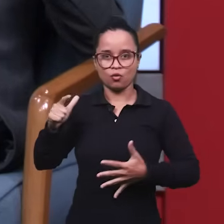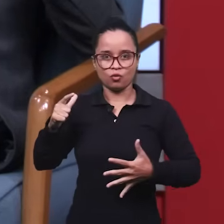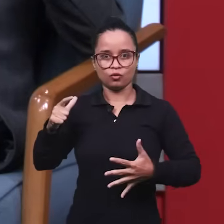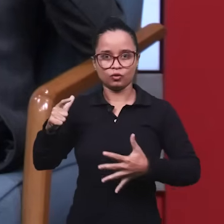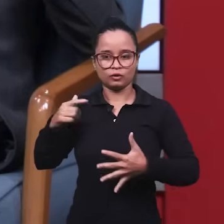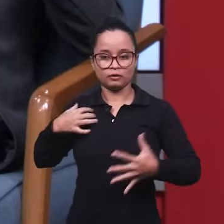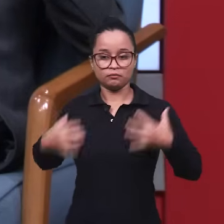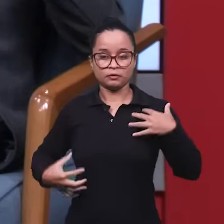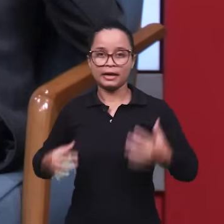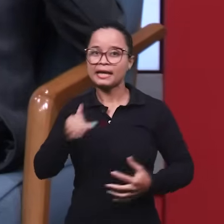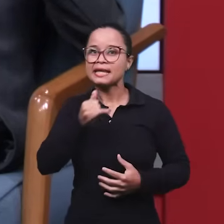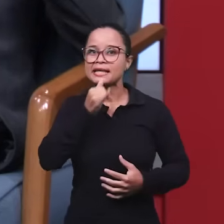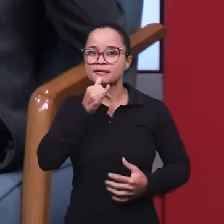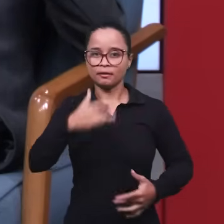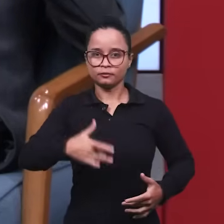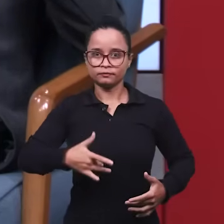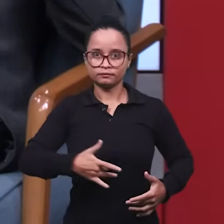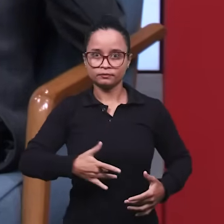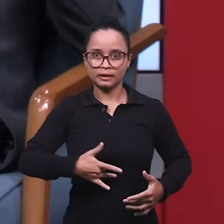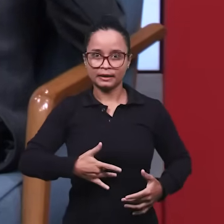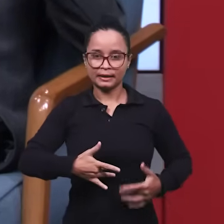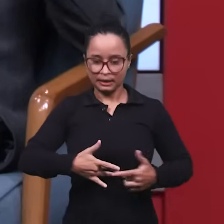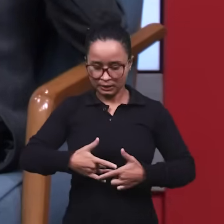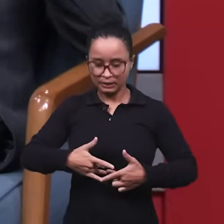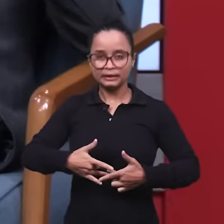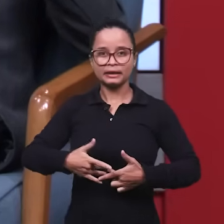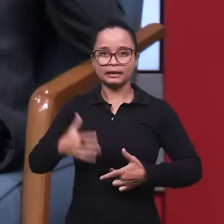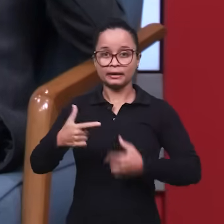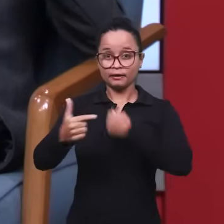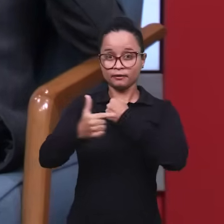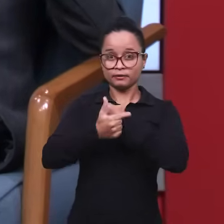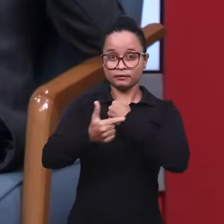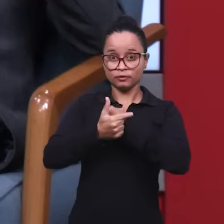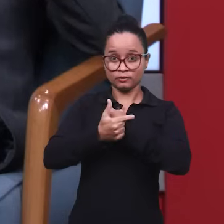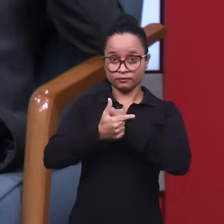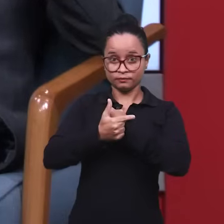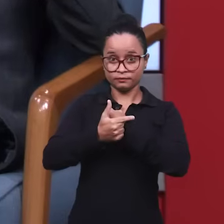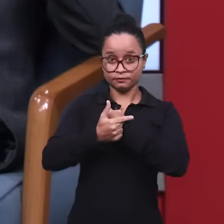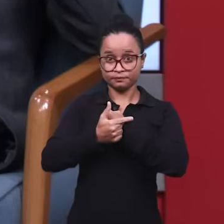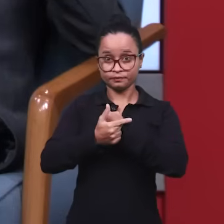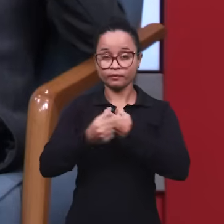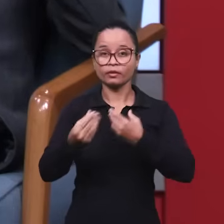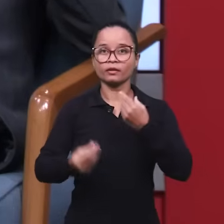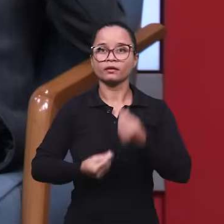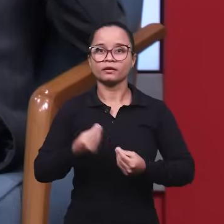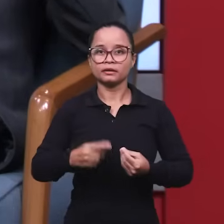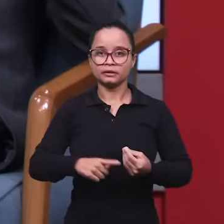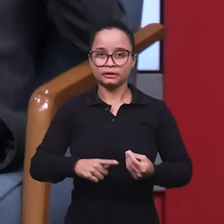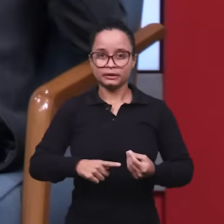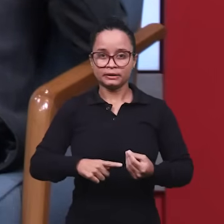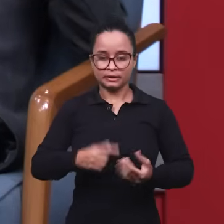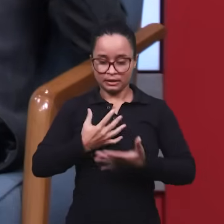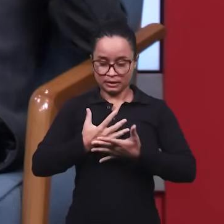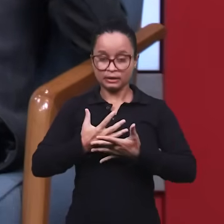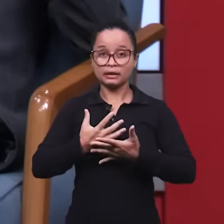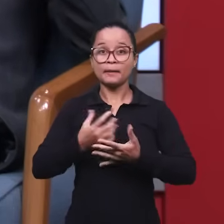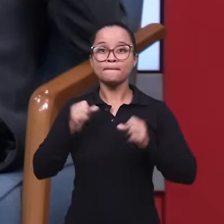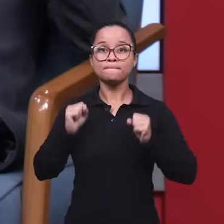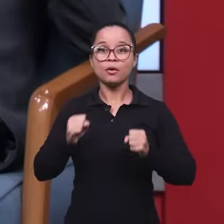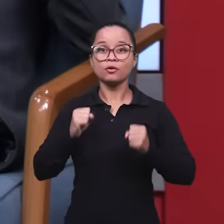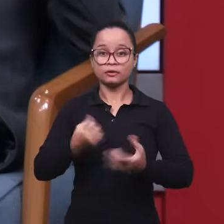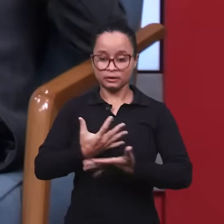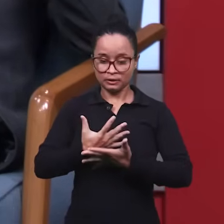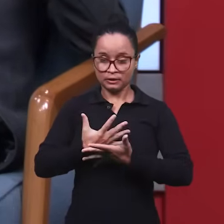Por exemplo, o fígado tem uma função. Ele tem uma função secretória, não é? Chamada de uma glândula